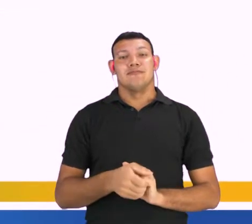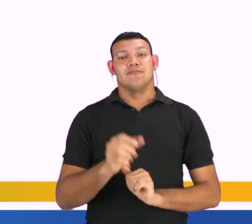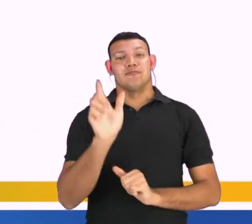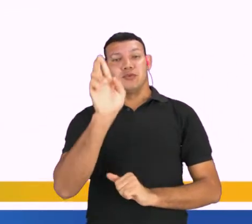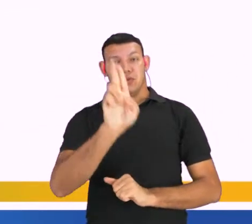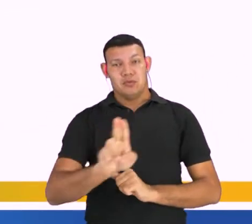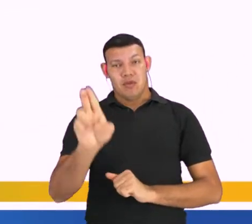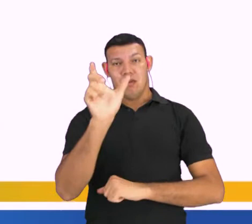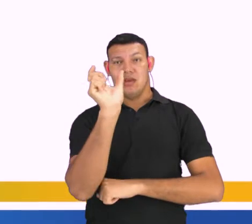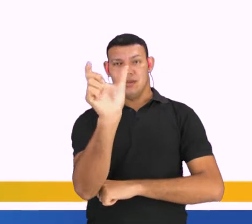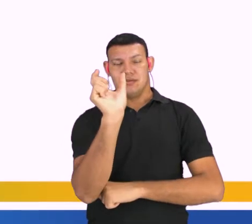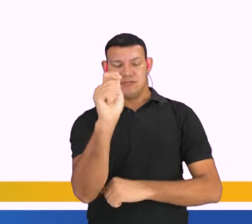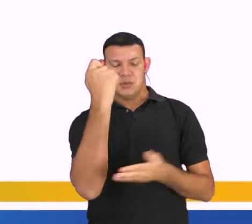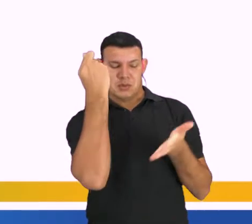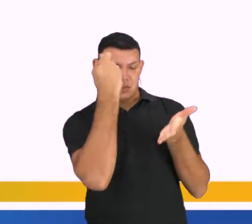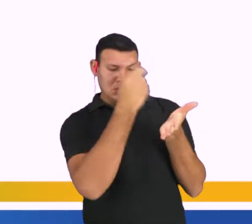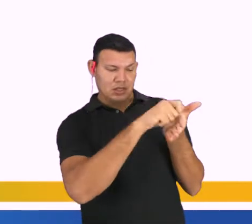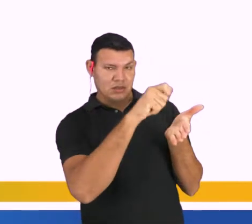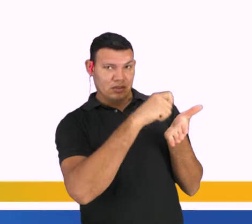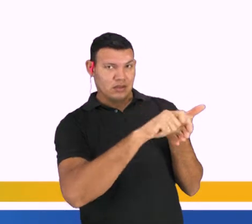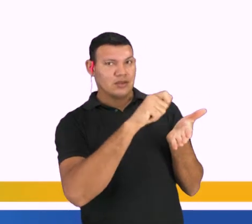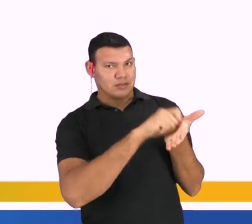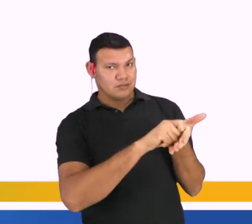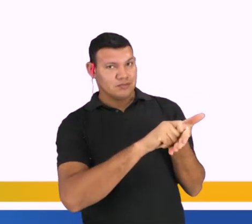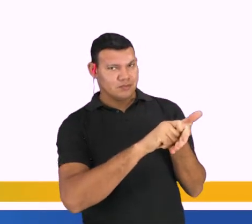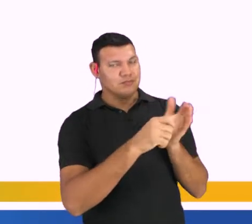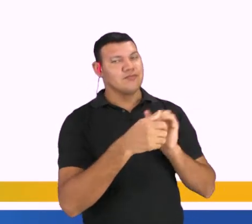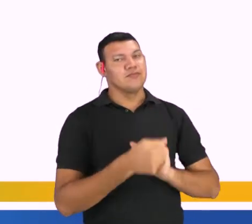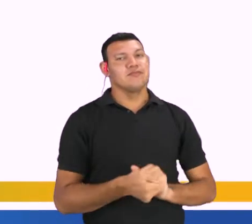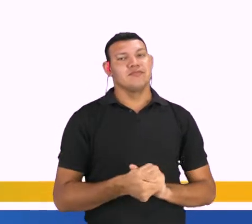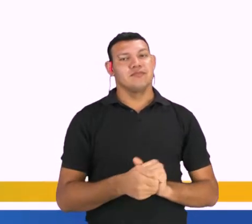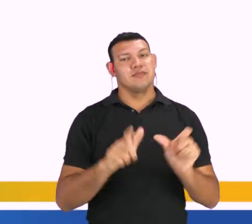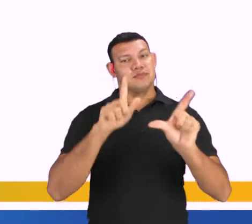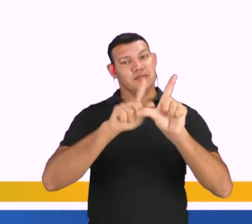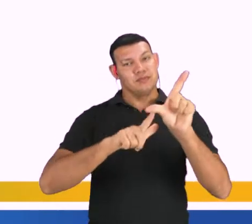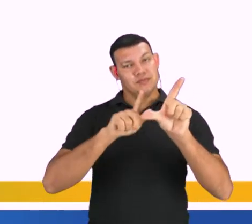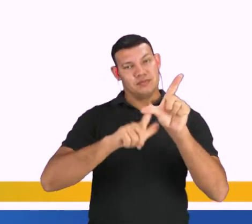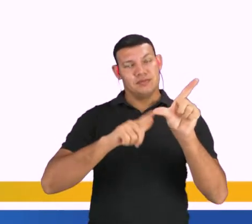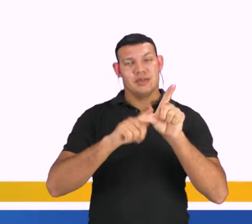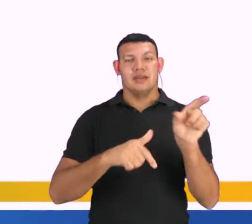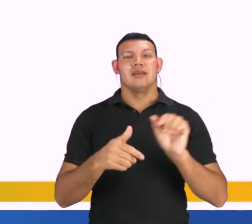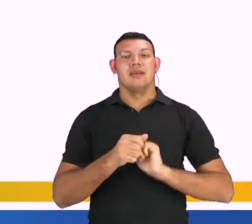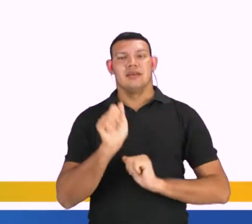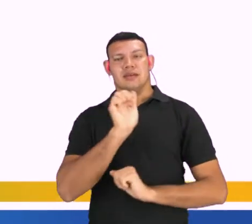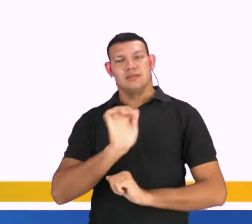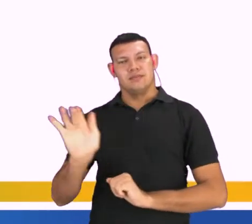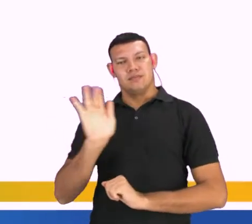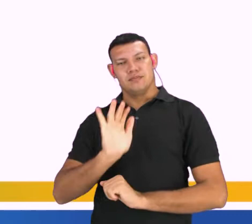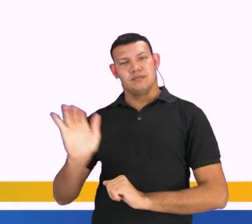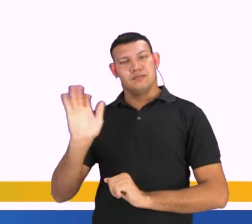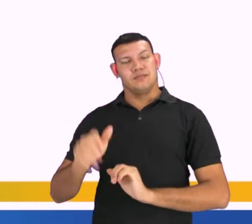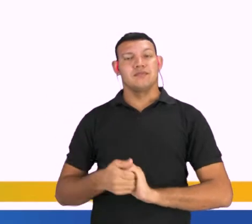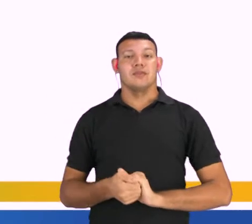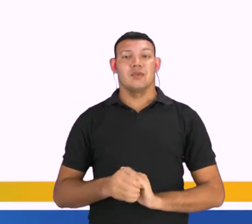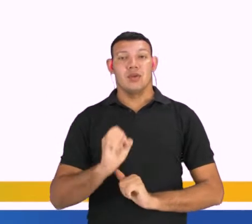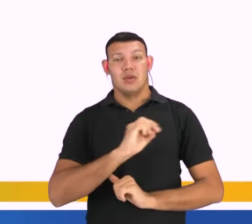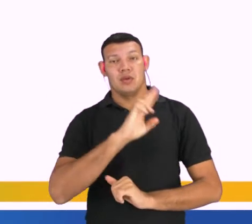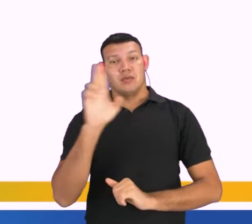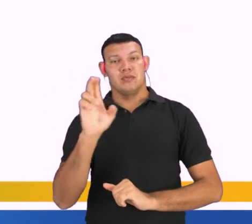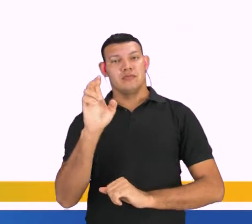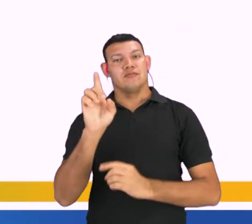elas escritas, né, através de símbolos, que é a linguagem alfabética, seja ela através